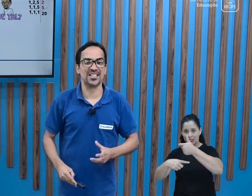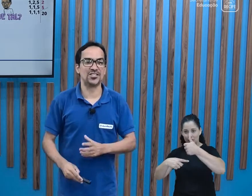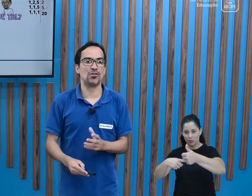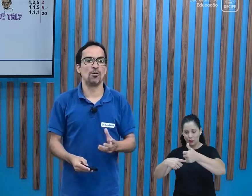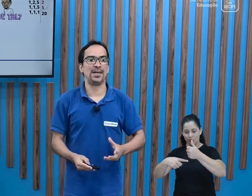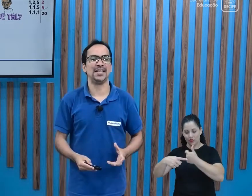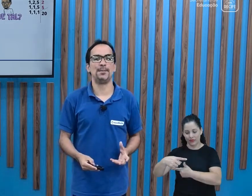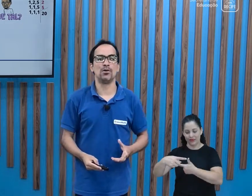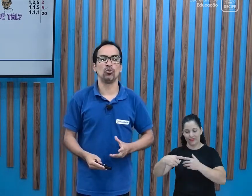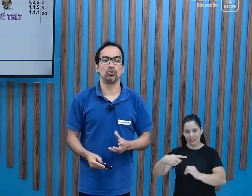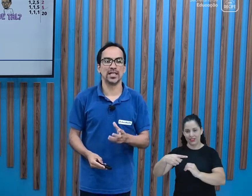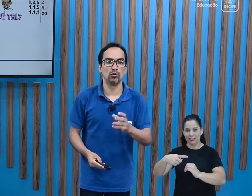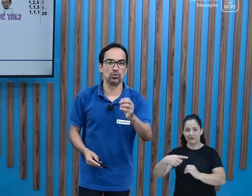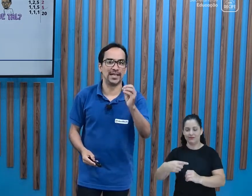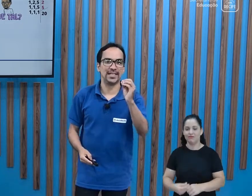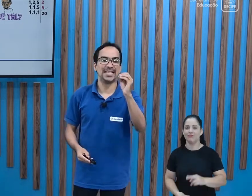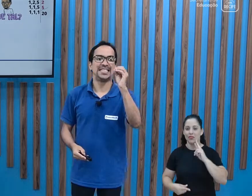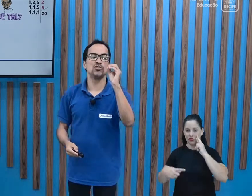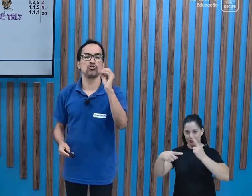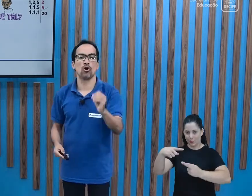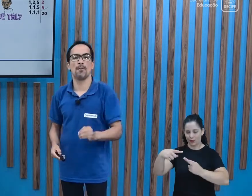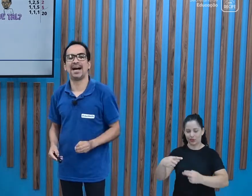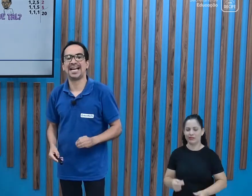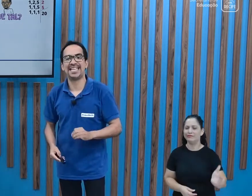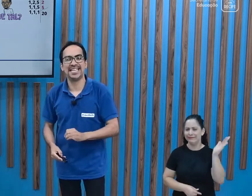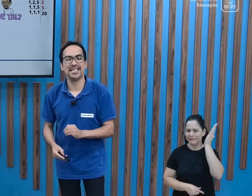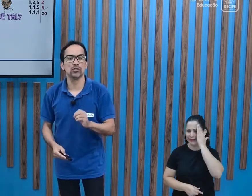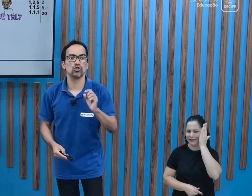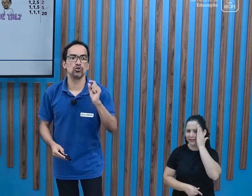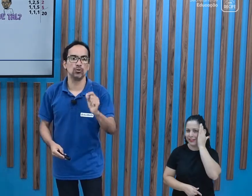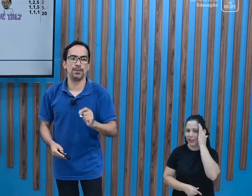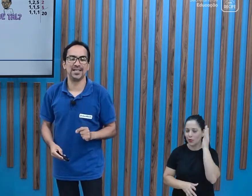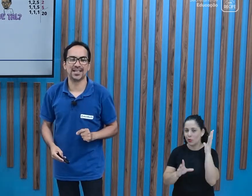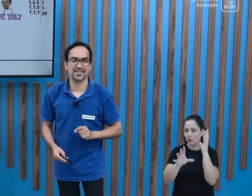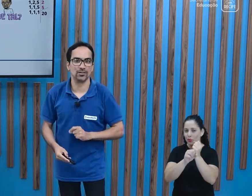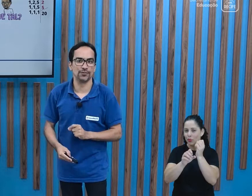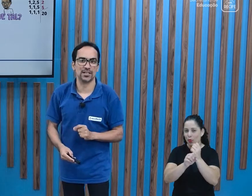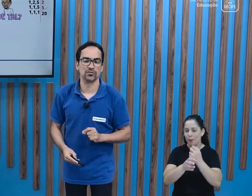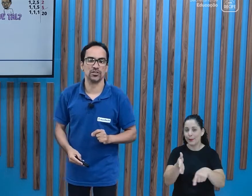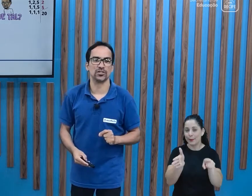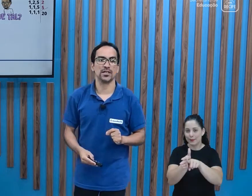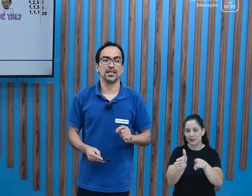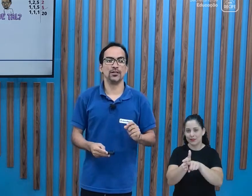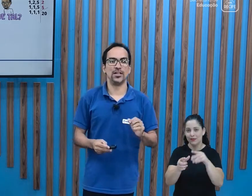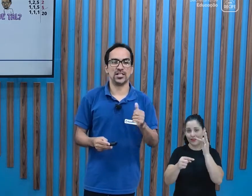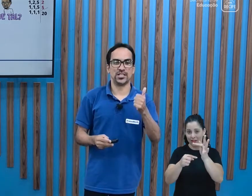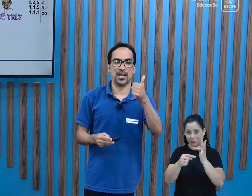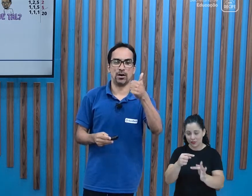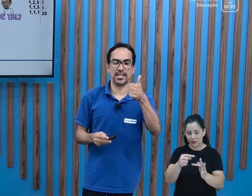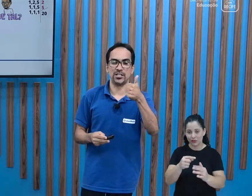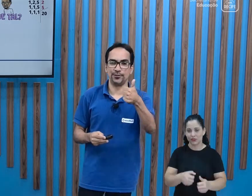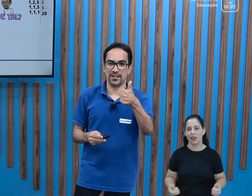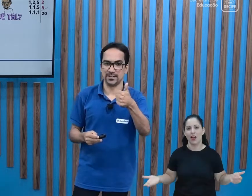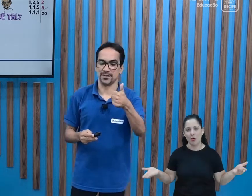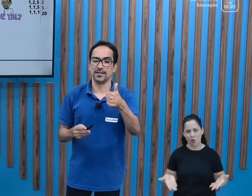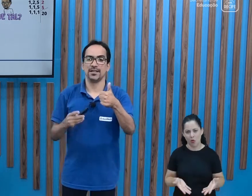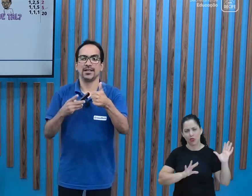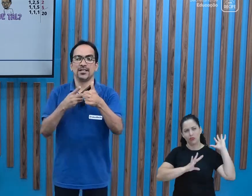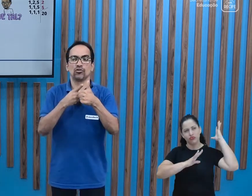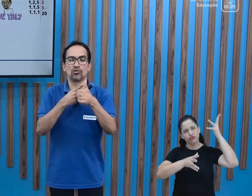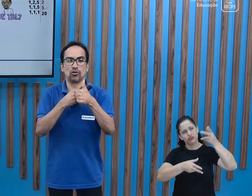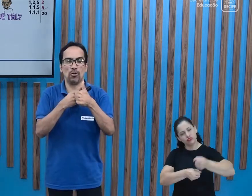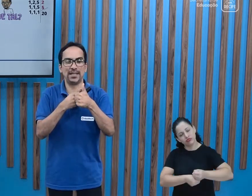bastante e compreender bem o conteúdo aí de soma e subtração de frações? Então, veja, até agora a gente fez